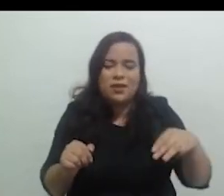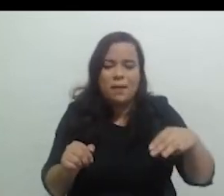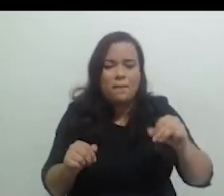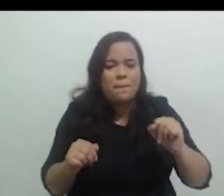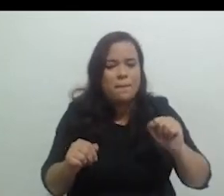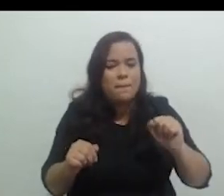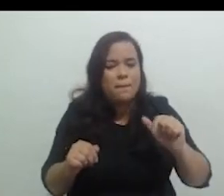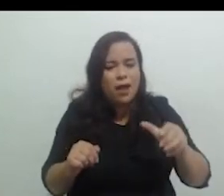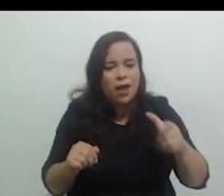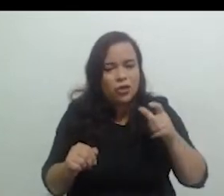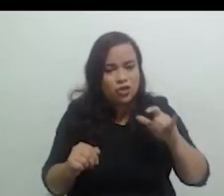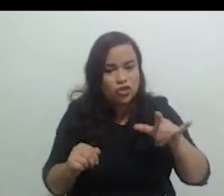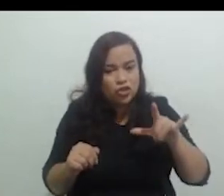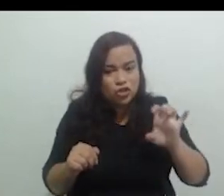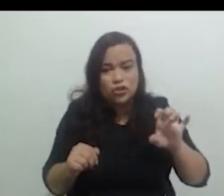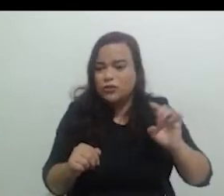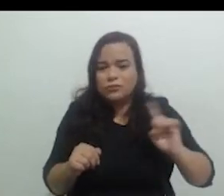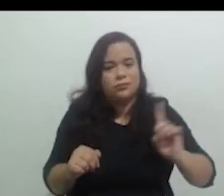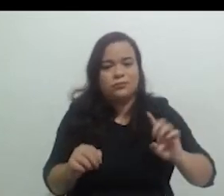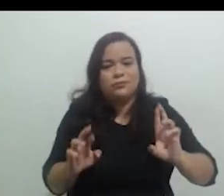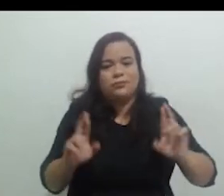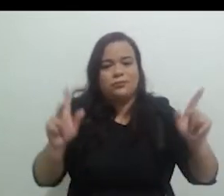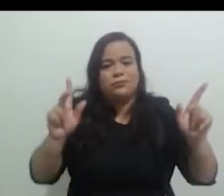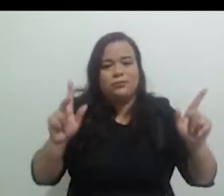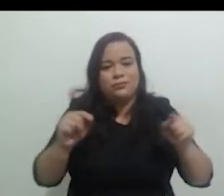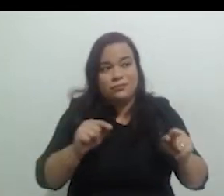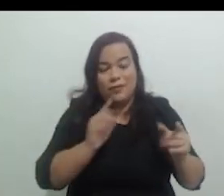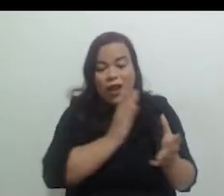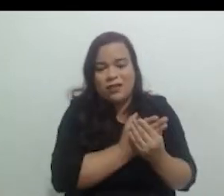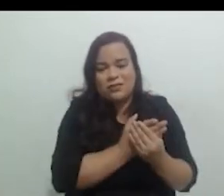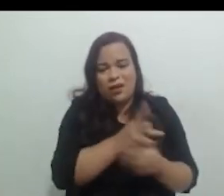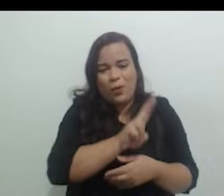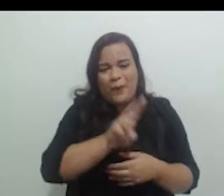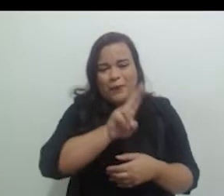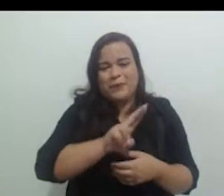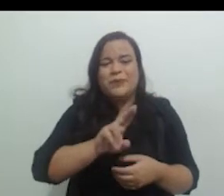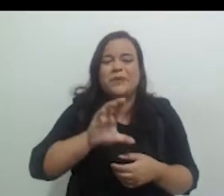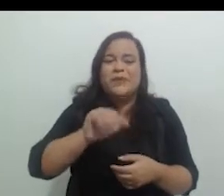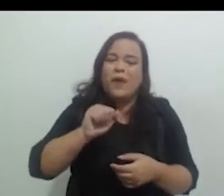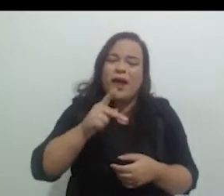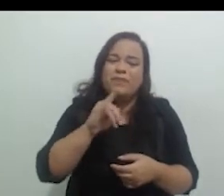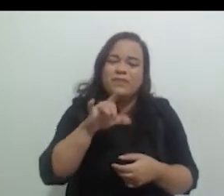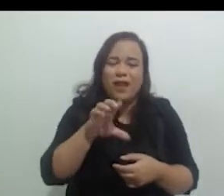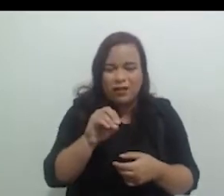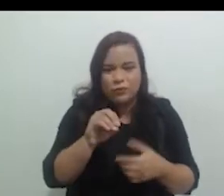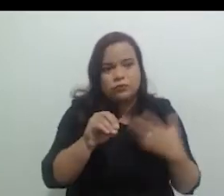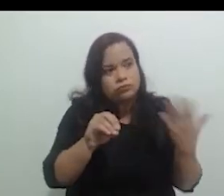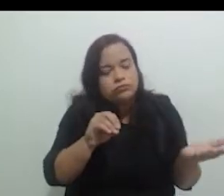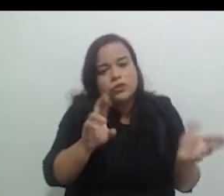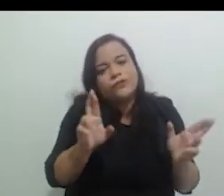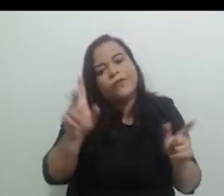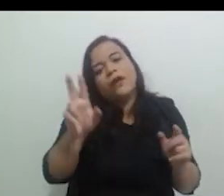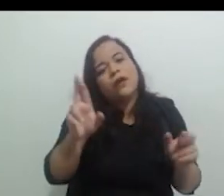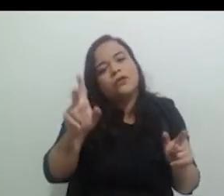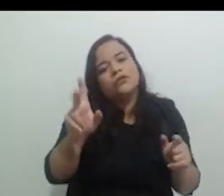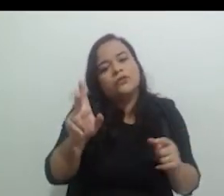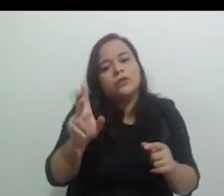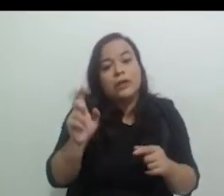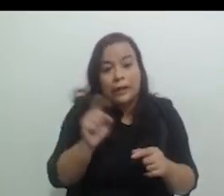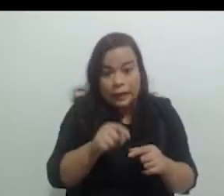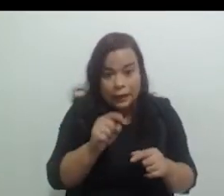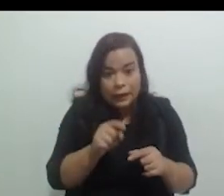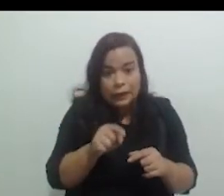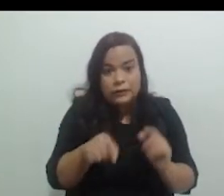de uso capião. Daí que esse sítio, Serrinha dos Brandões, tem uma certa